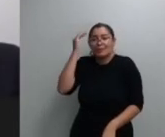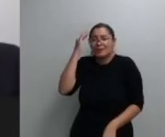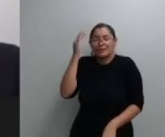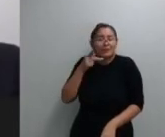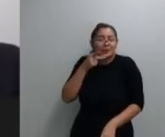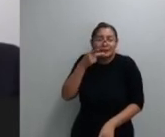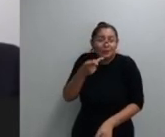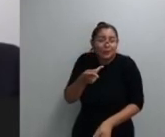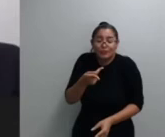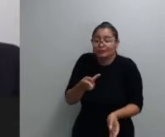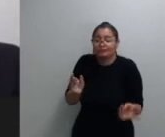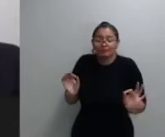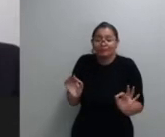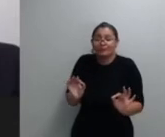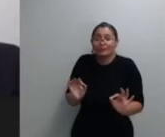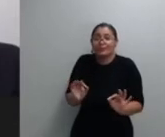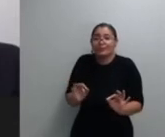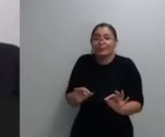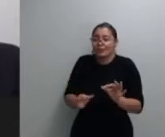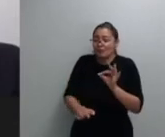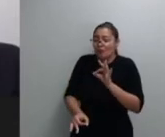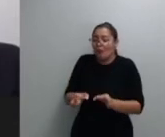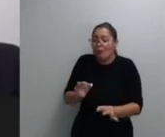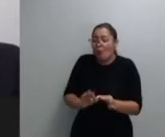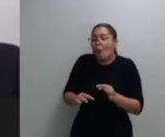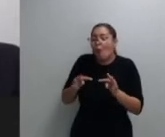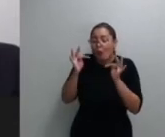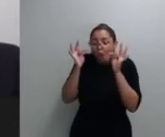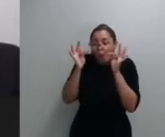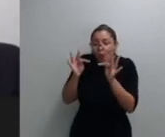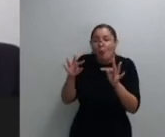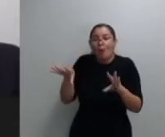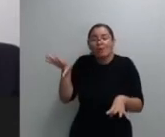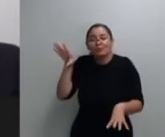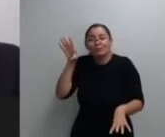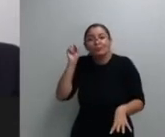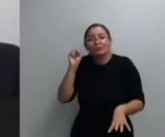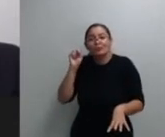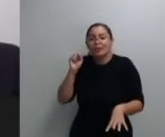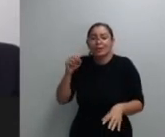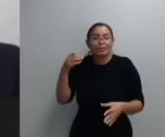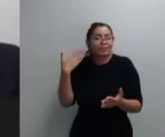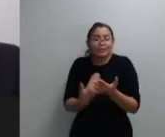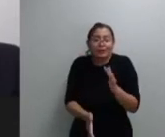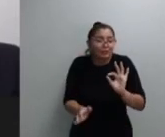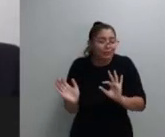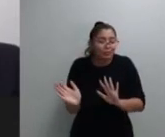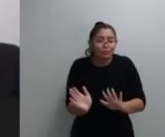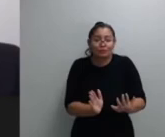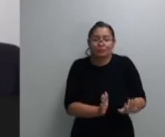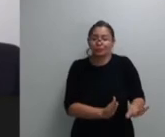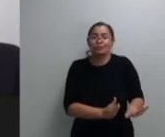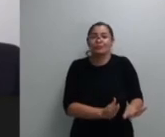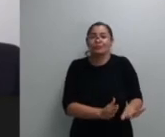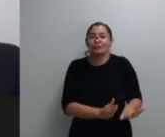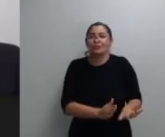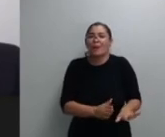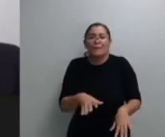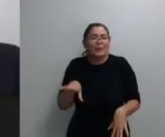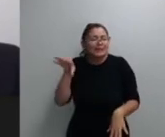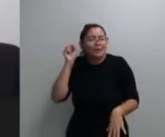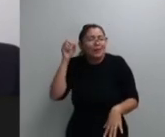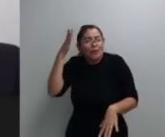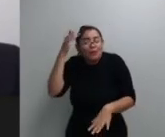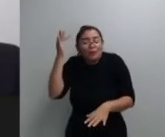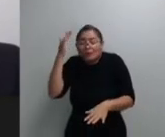só se sabe o juiz pode ouvir as testemunhas e descartar o préstimo delas mas sem ouvi-las como é que ele